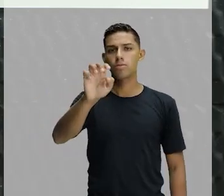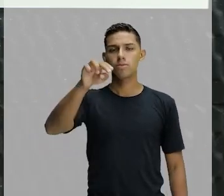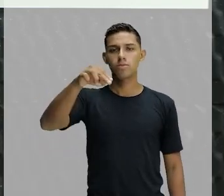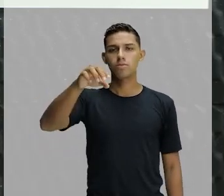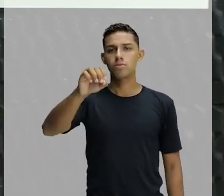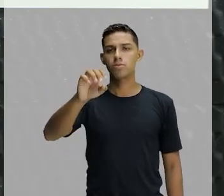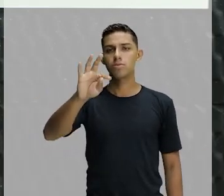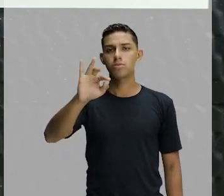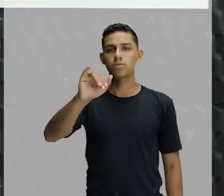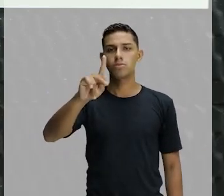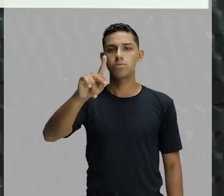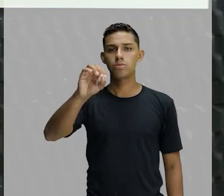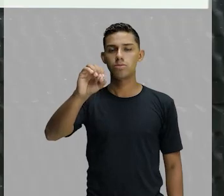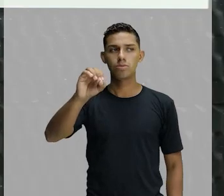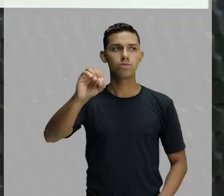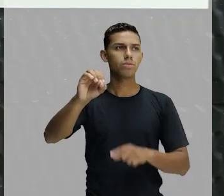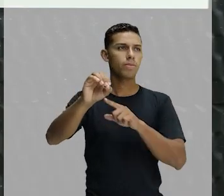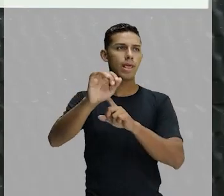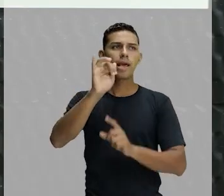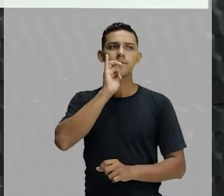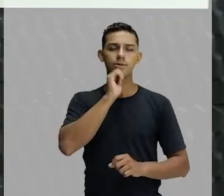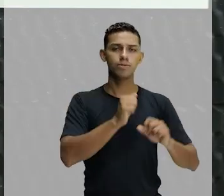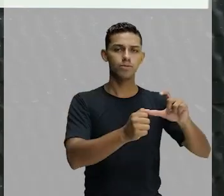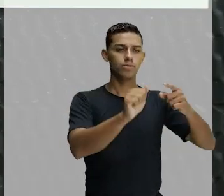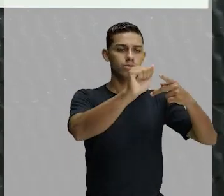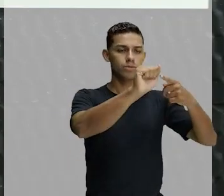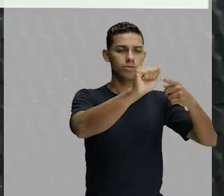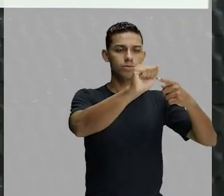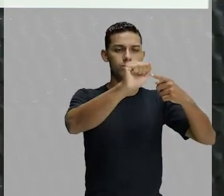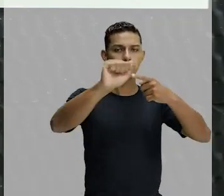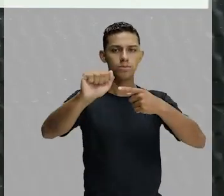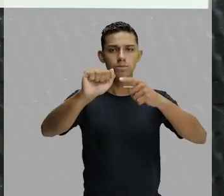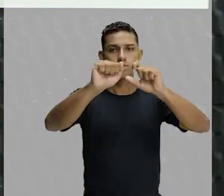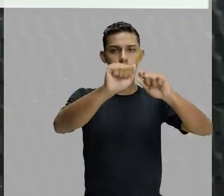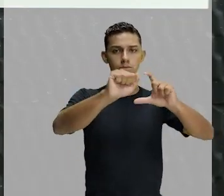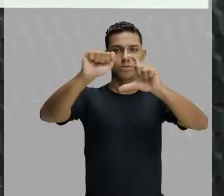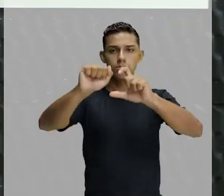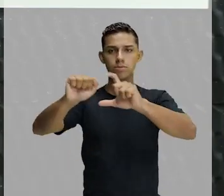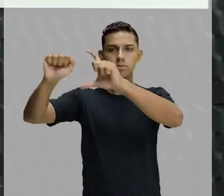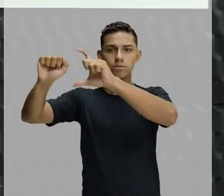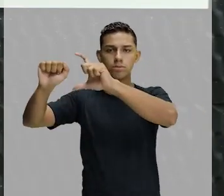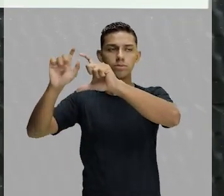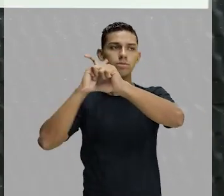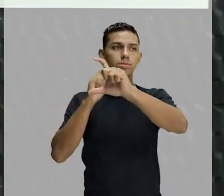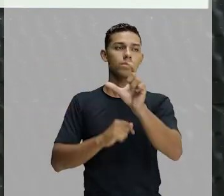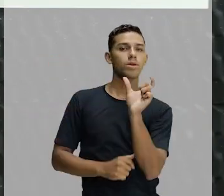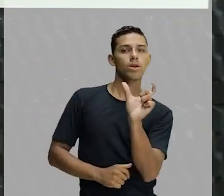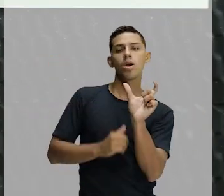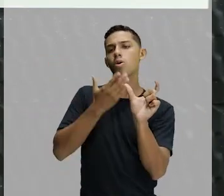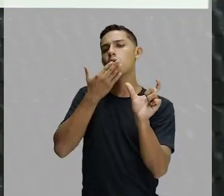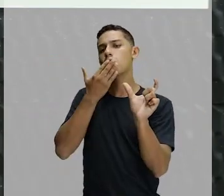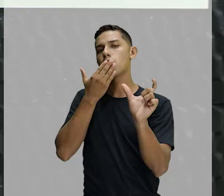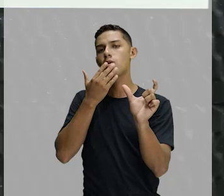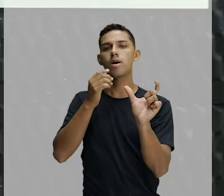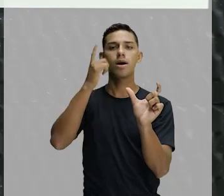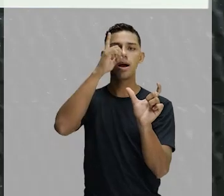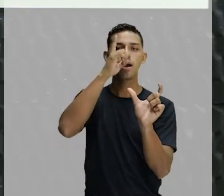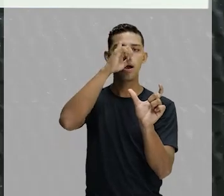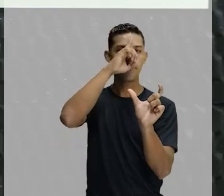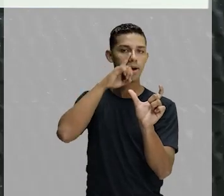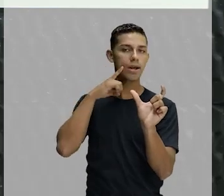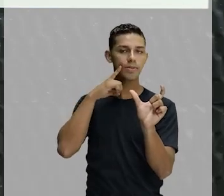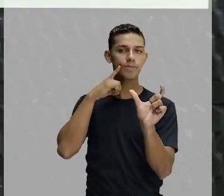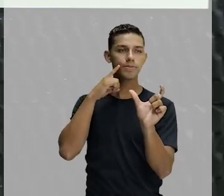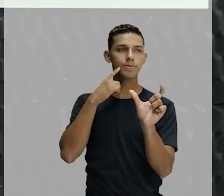lembrar, azão, azão codificava a coloração para as ervilhas para a cor amarela. No caso do